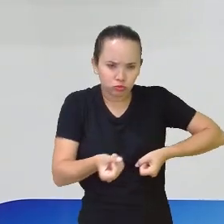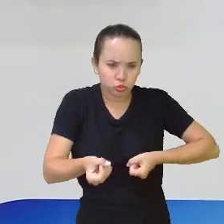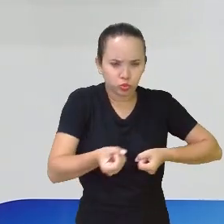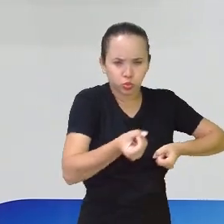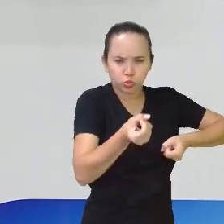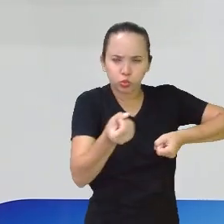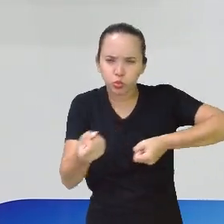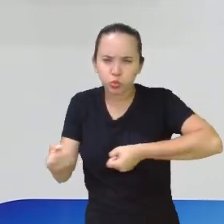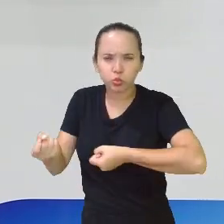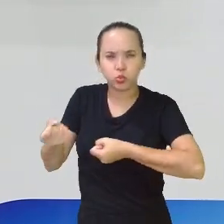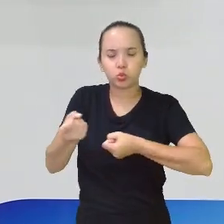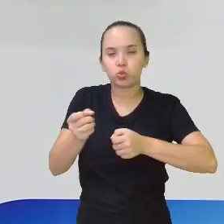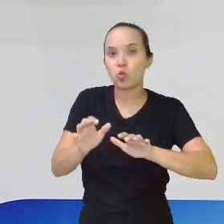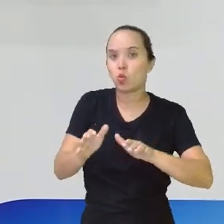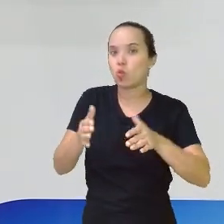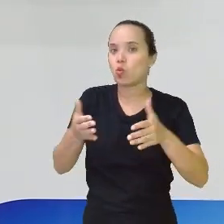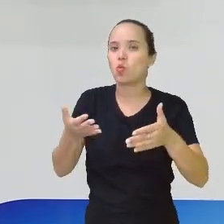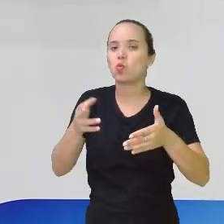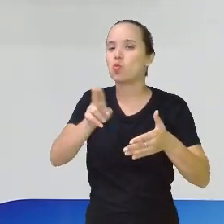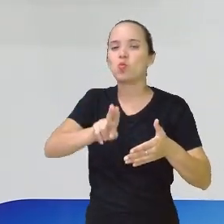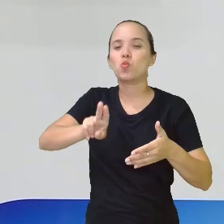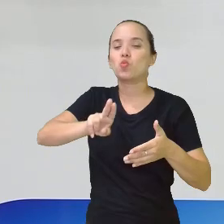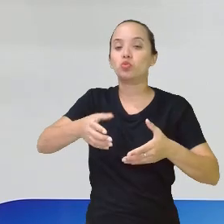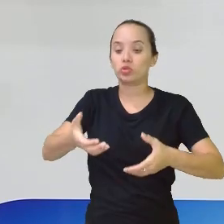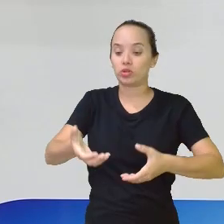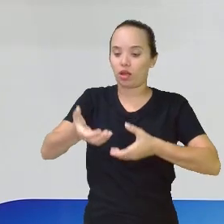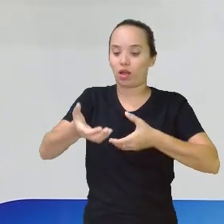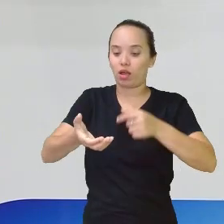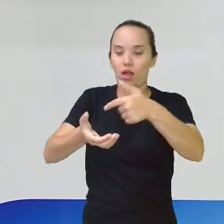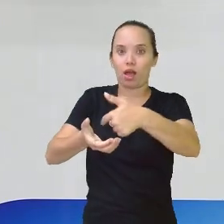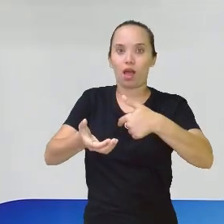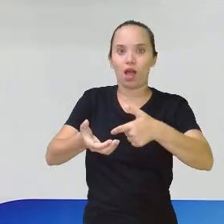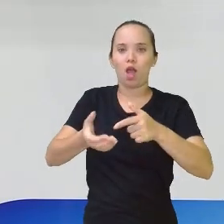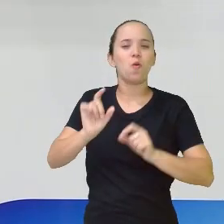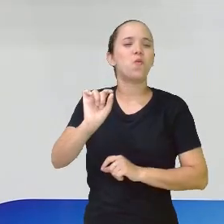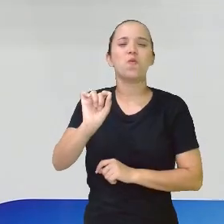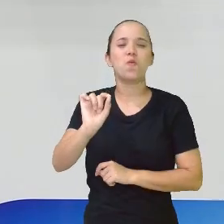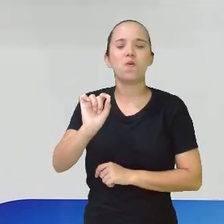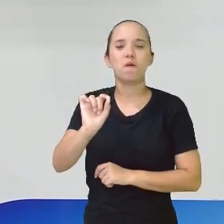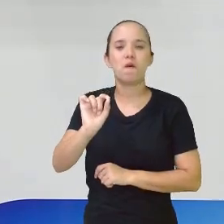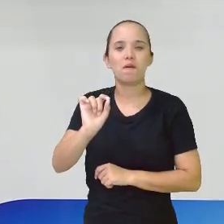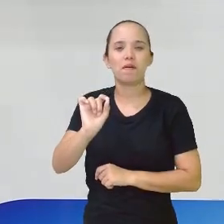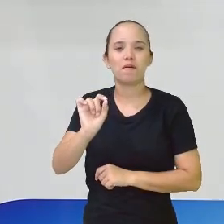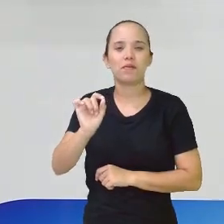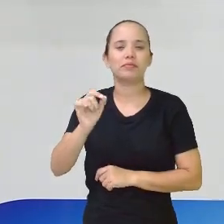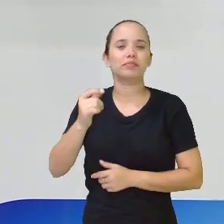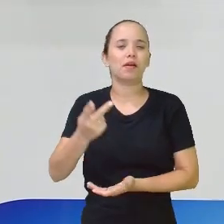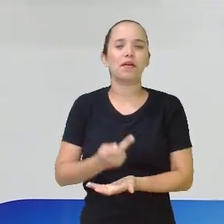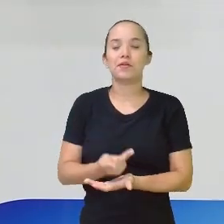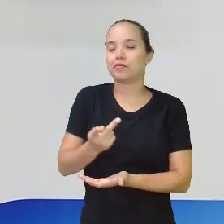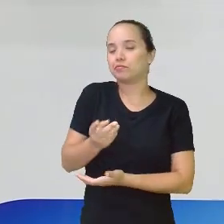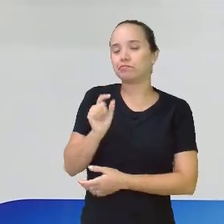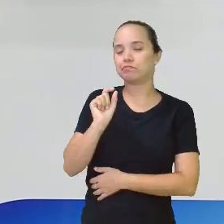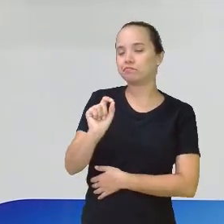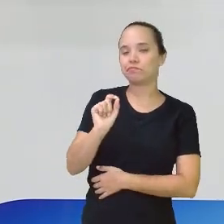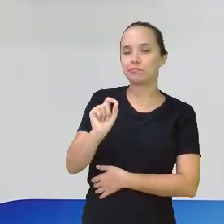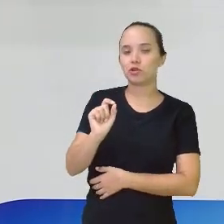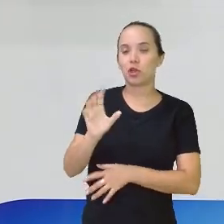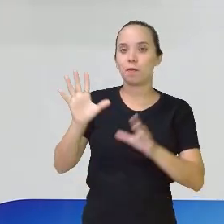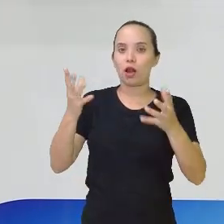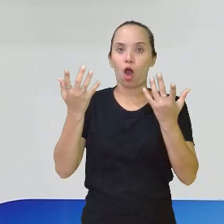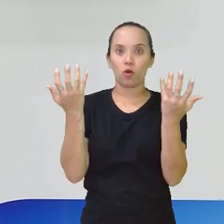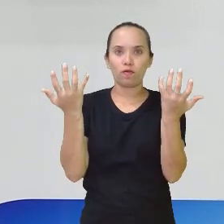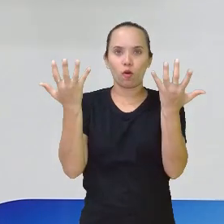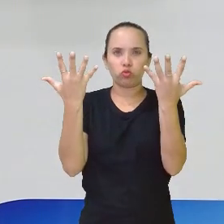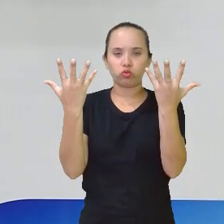geralmente ele utiliza para que esse fogo ele apague? O que é que geralmente acontece que faz com que o fogo ele